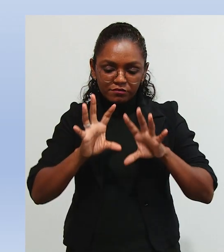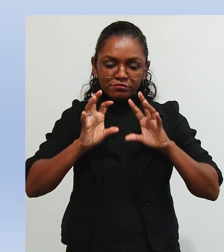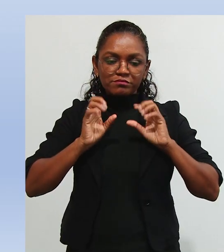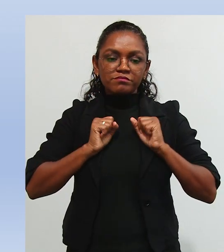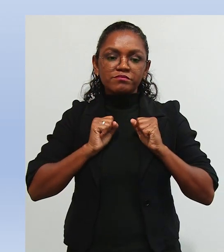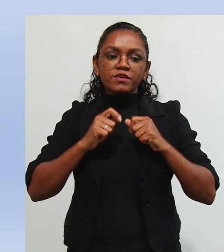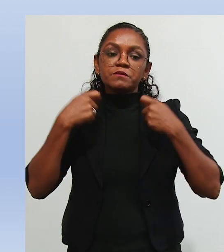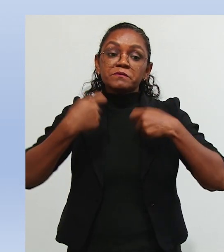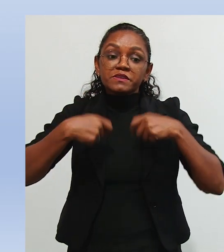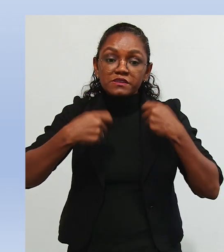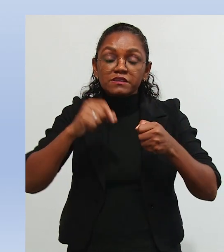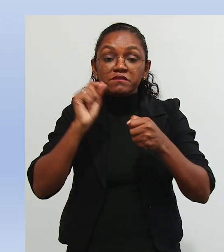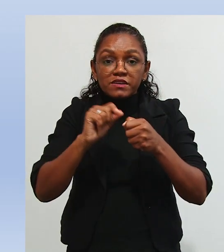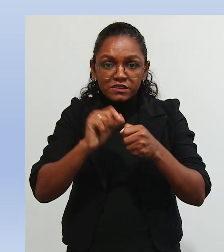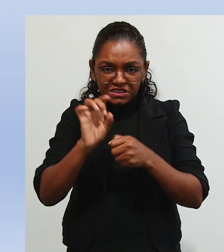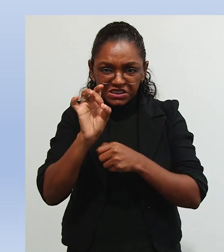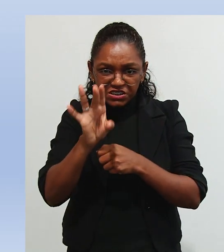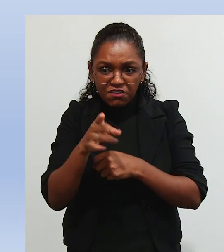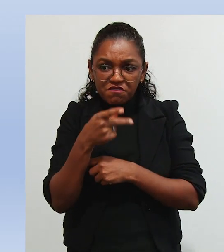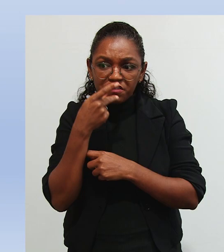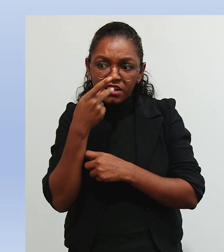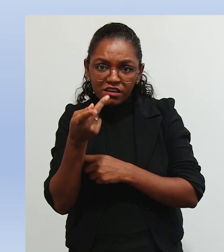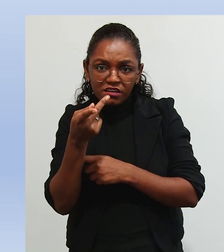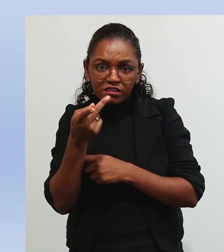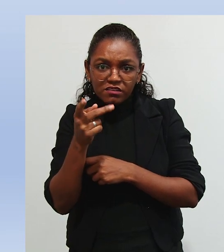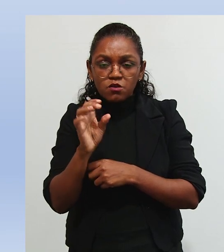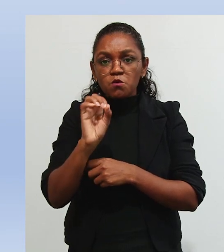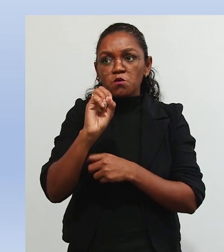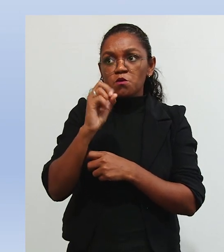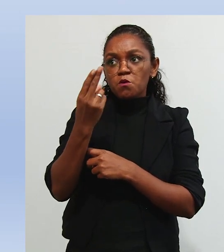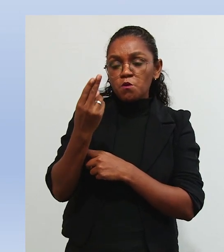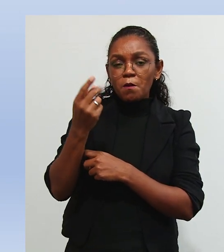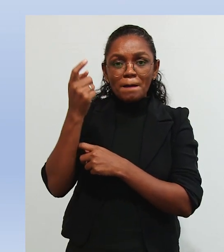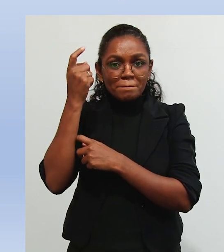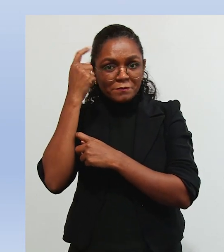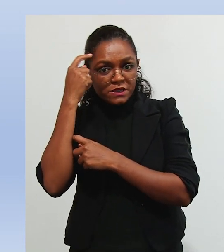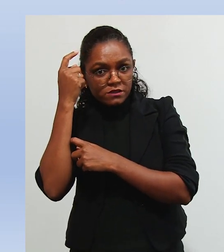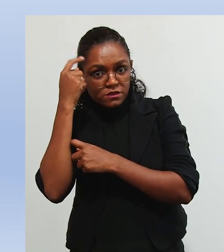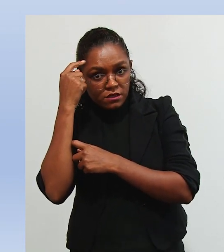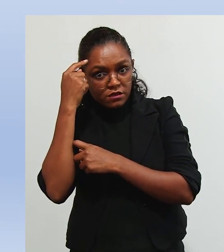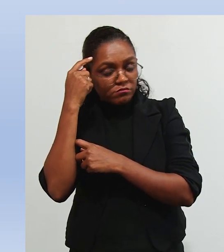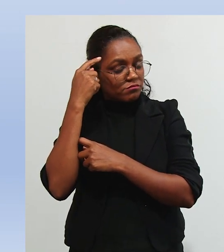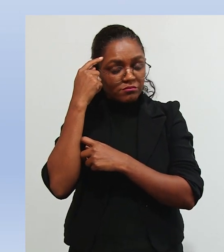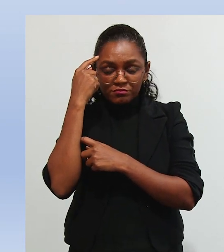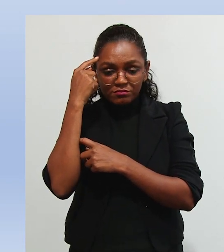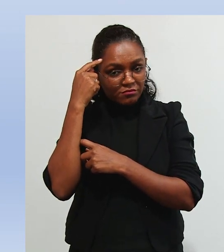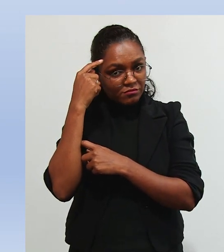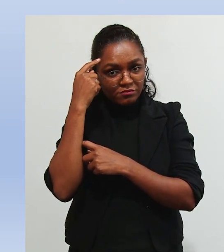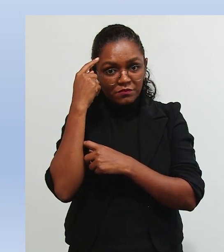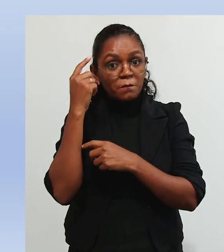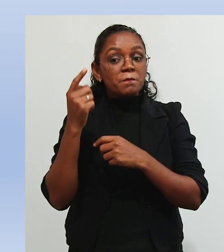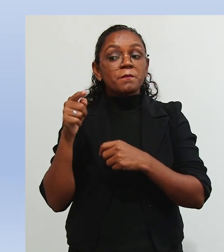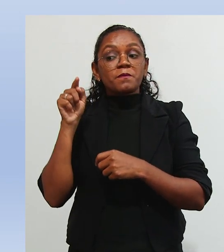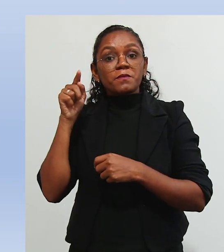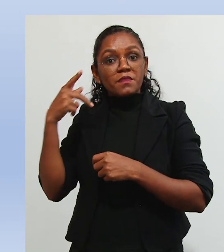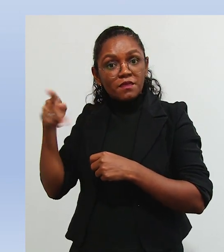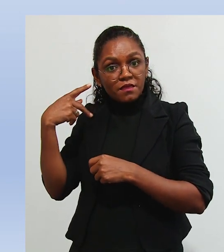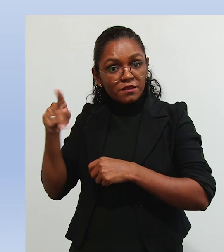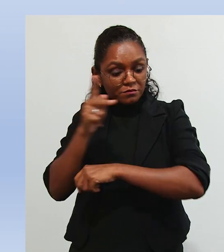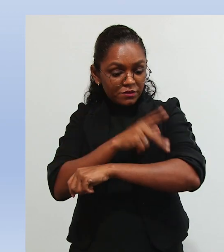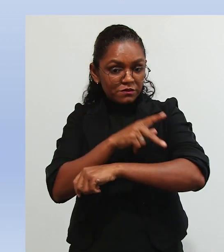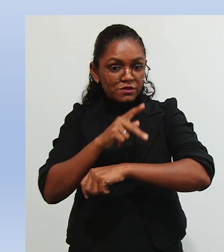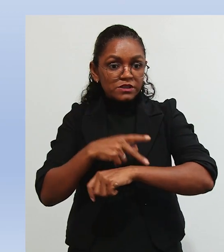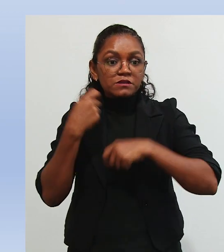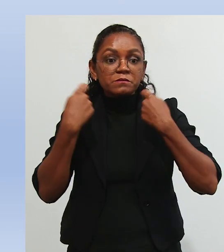é preciso fazer, não apenas falar ou não apenas pensar, né? Há um princípio na pedagogia de Dewey que